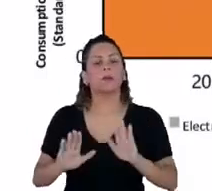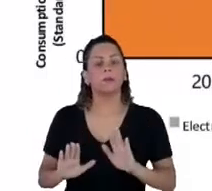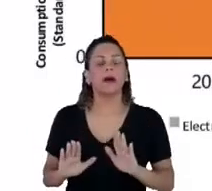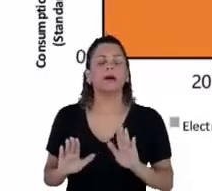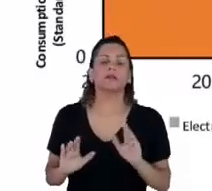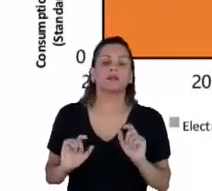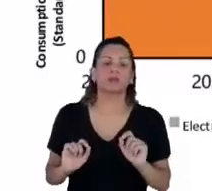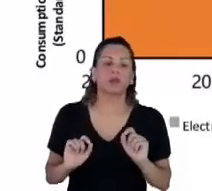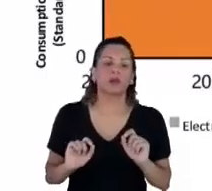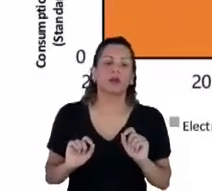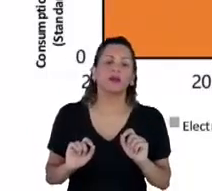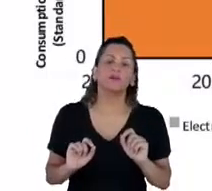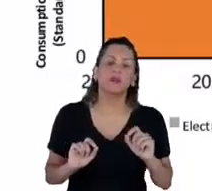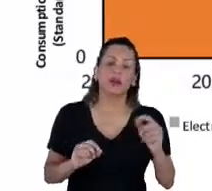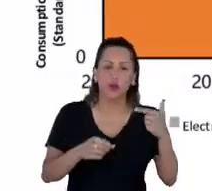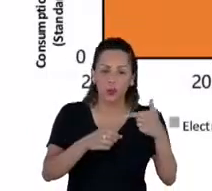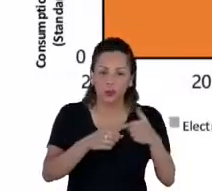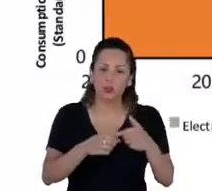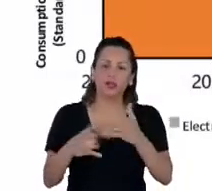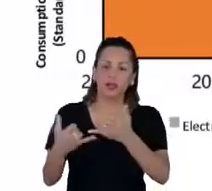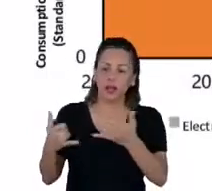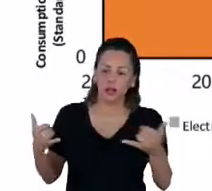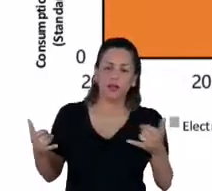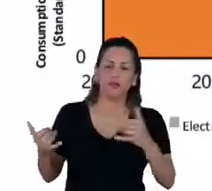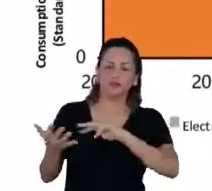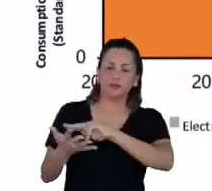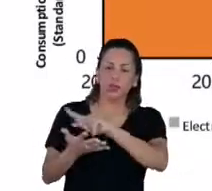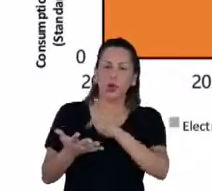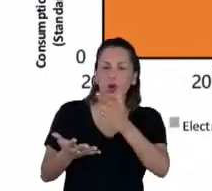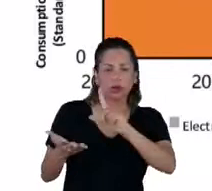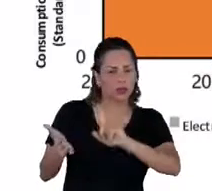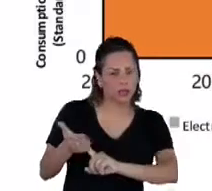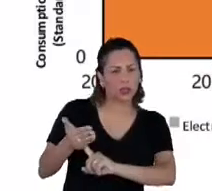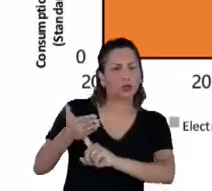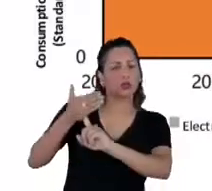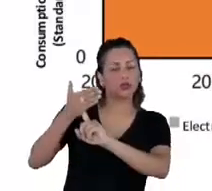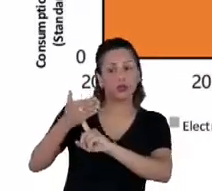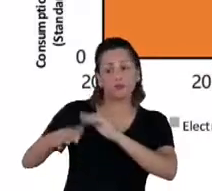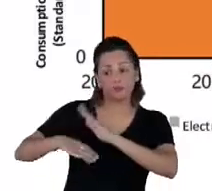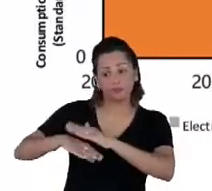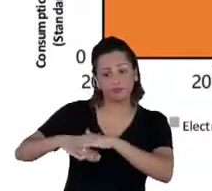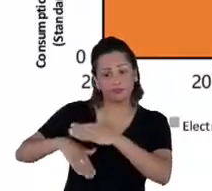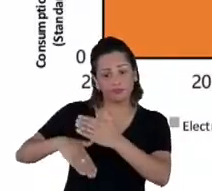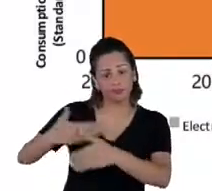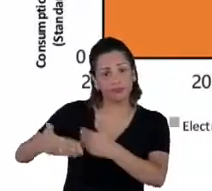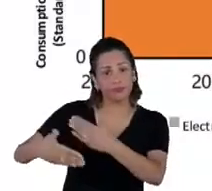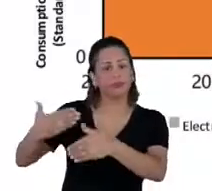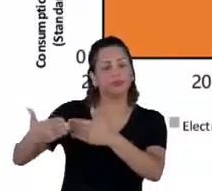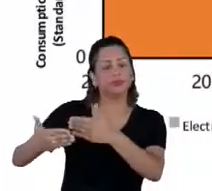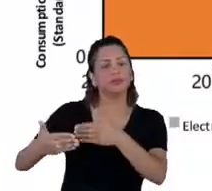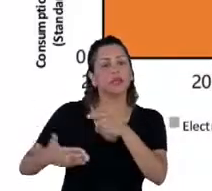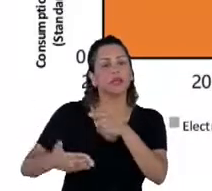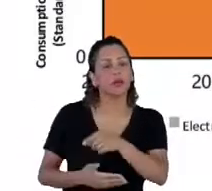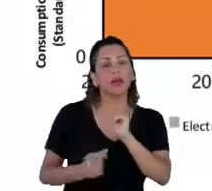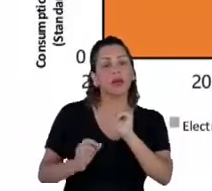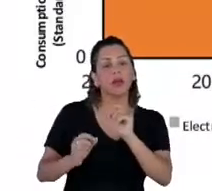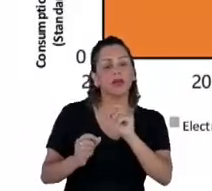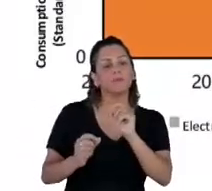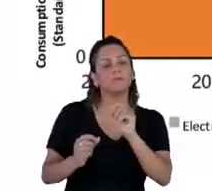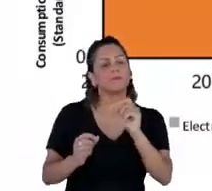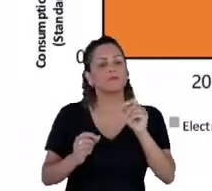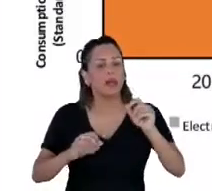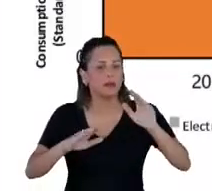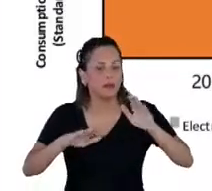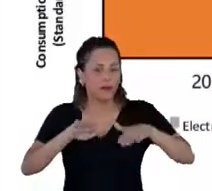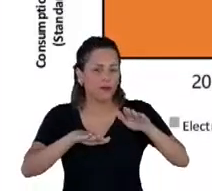os combustíveis eletrocombustíveis e outras tecnologias são desenvolvidas. Isso estima-se que a produção de hidrogênio possa chegar a